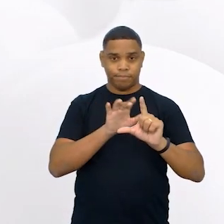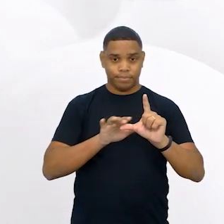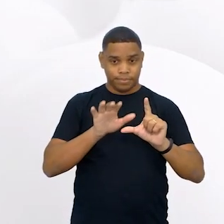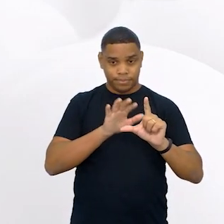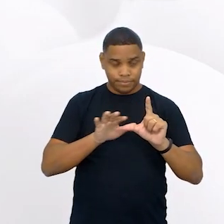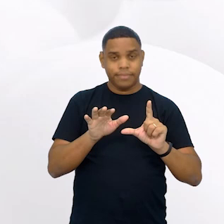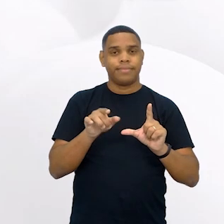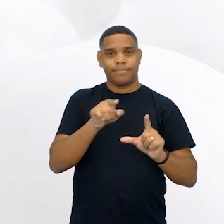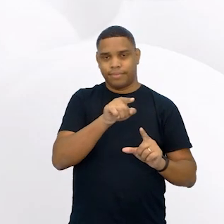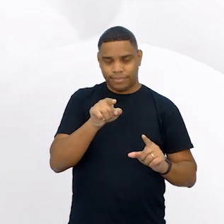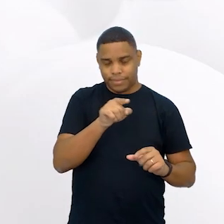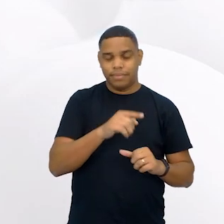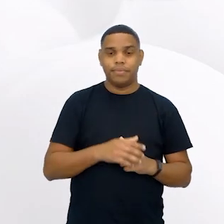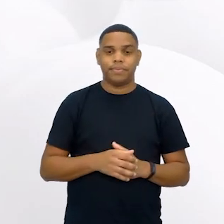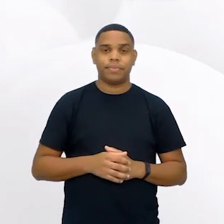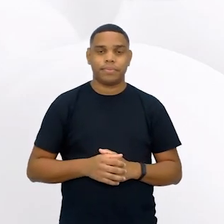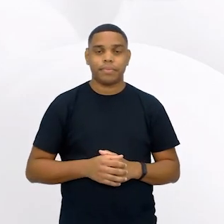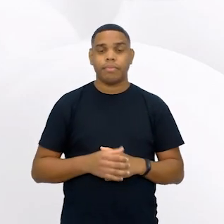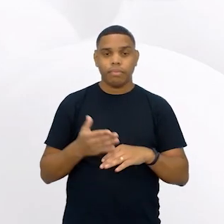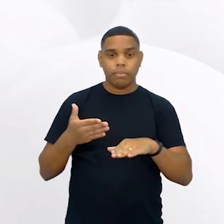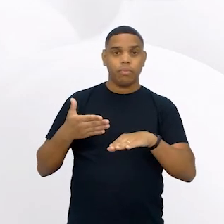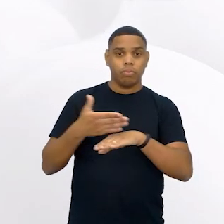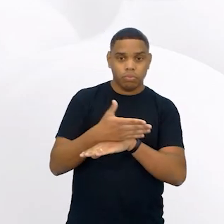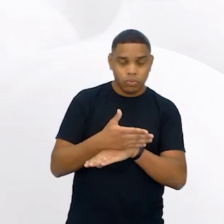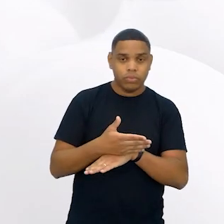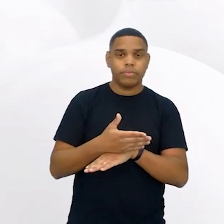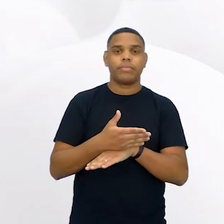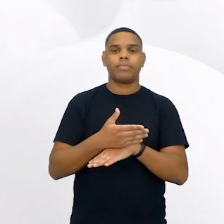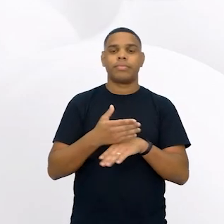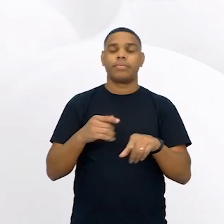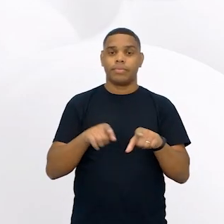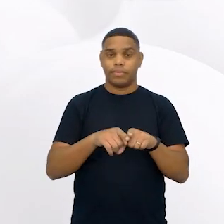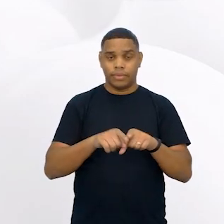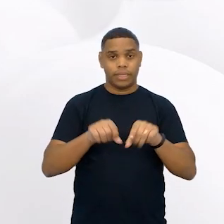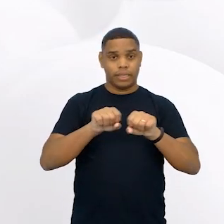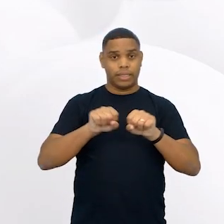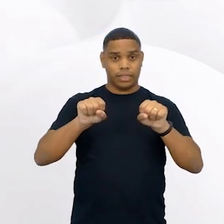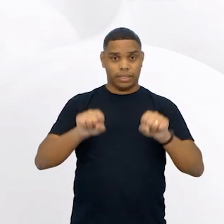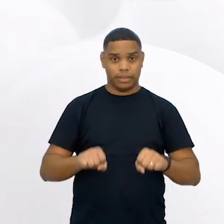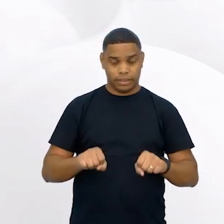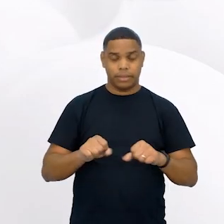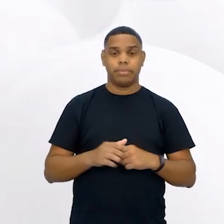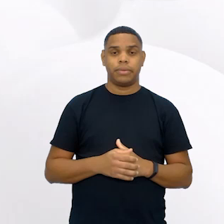Code, que dá para vocês entrarem aí no sistema.